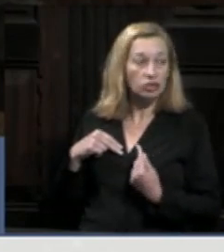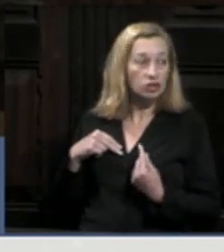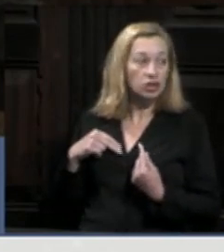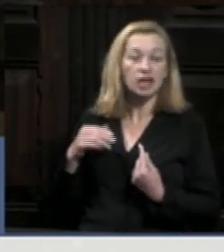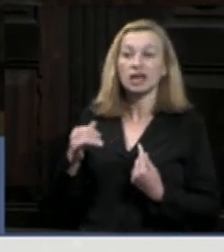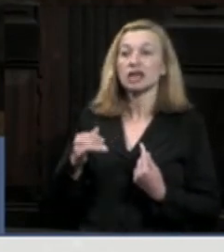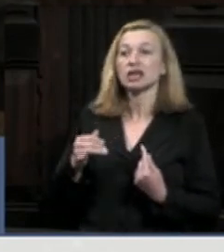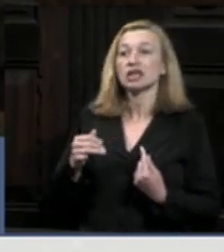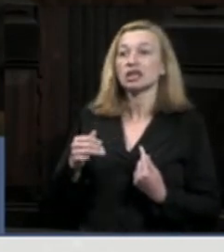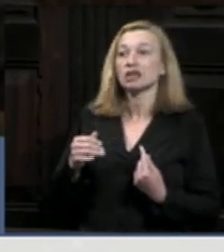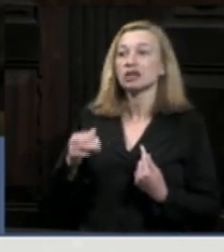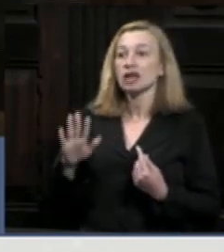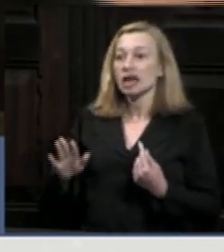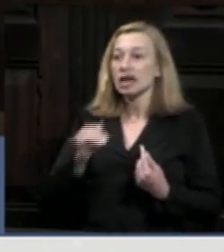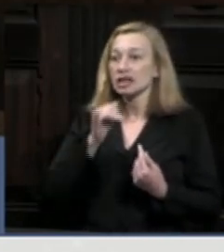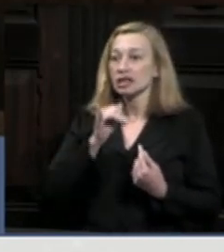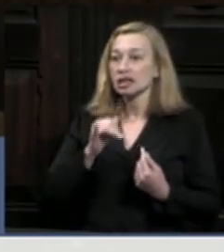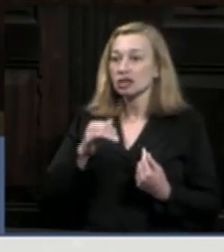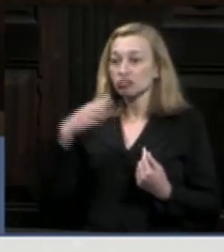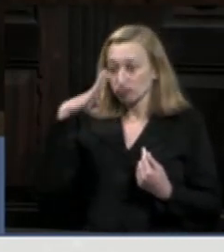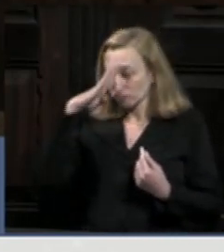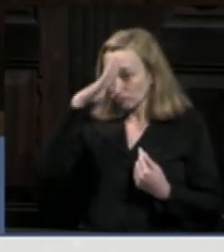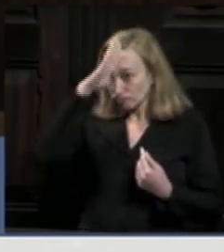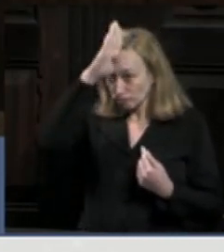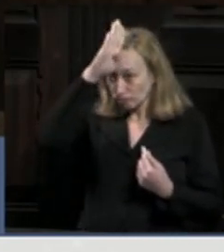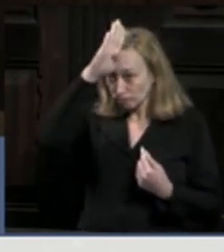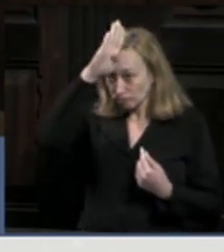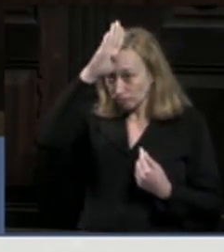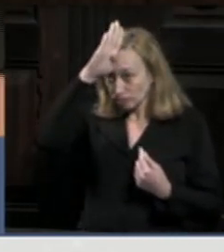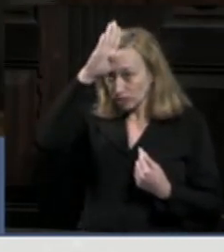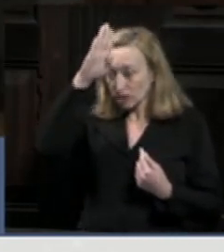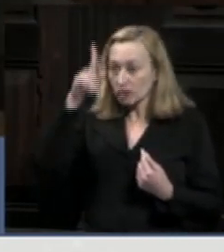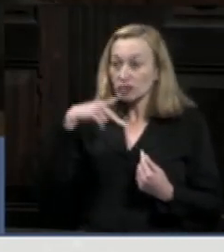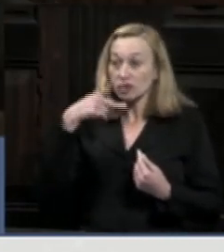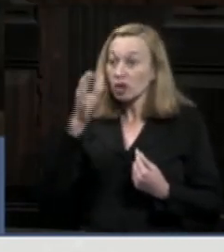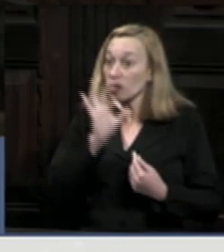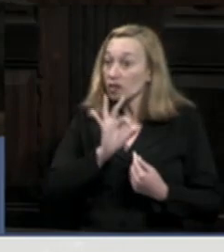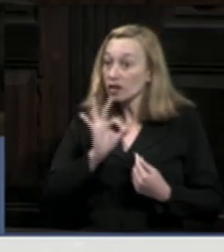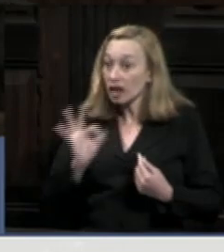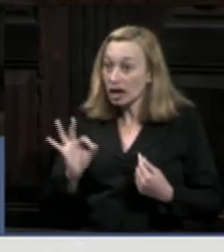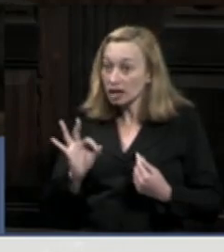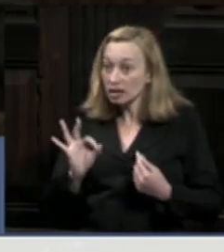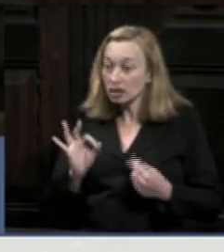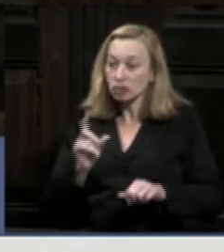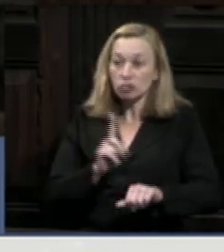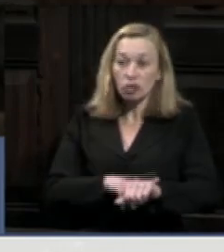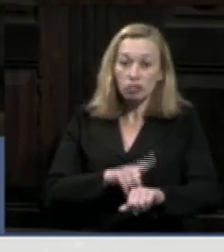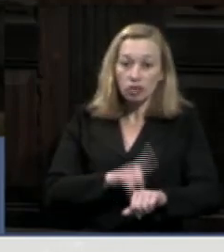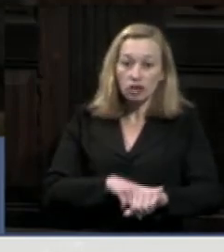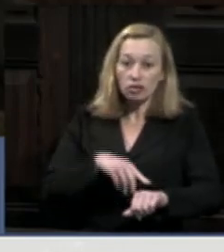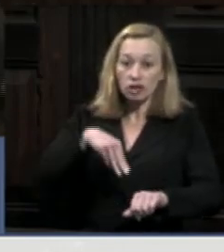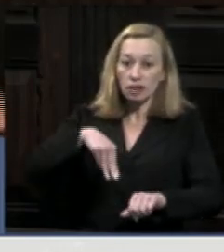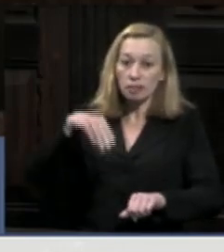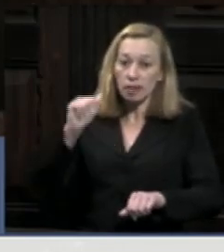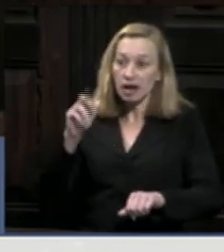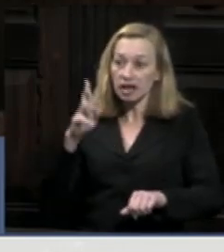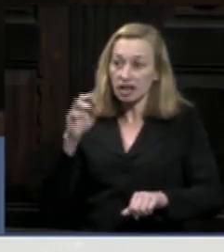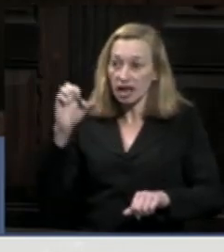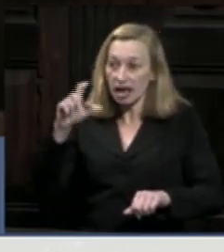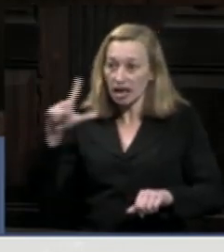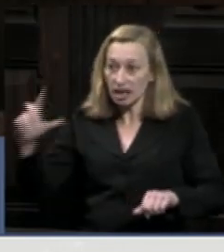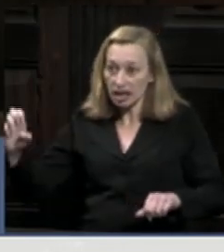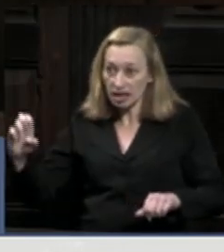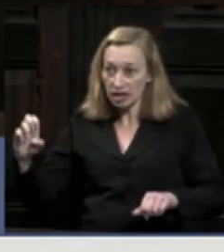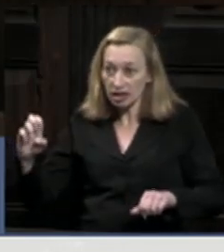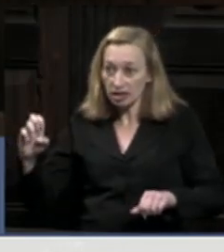não ter dado nenhuma manifestação quando marielly foi assassinada mesmo ele tendo